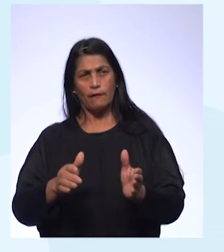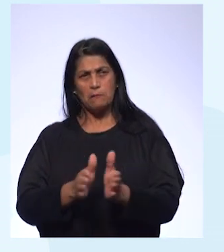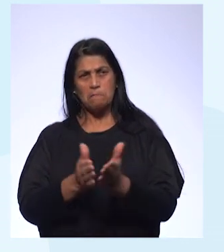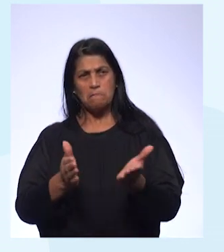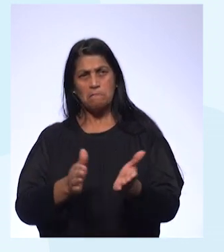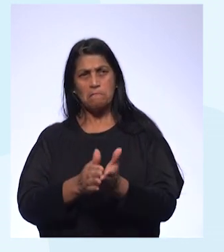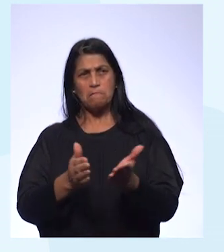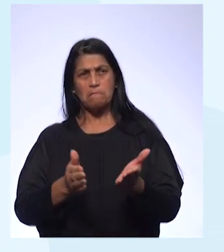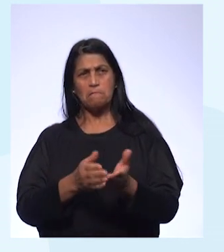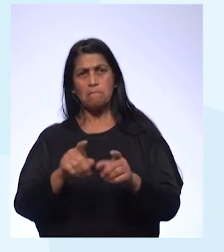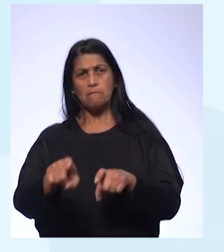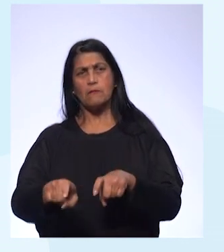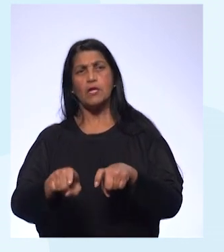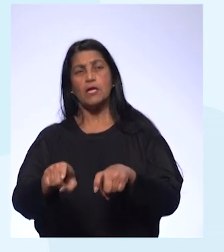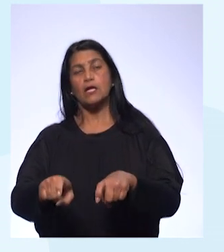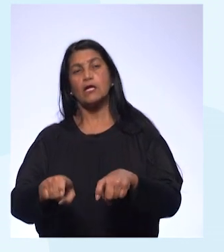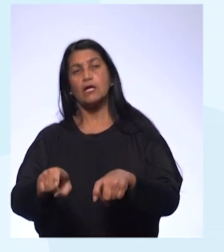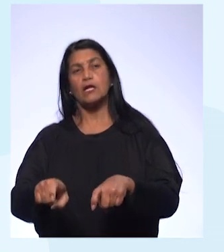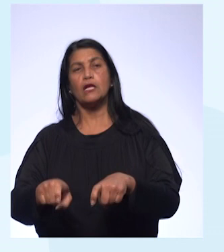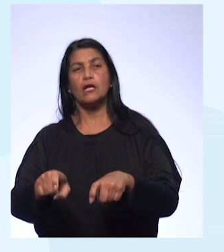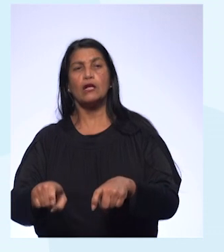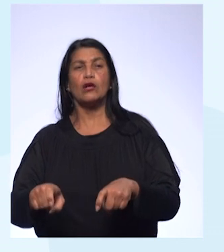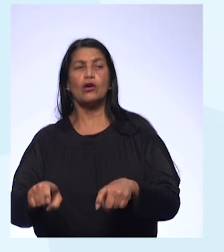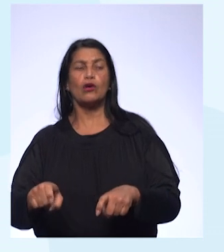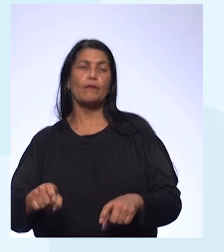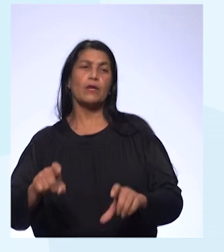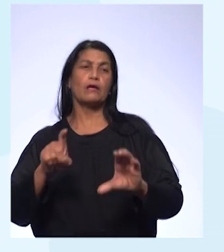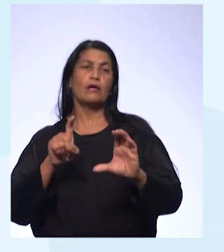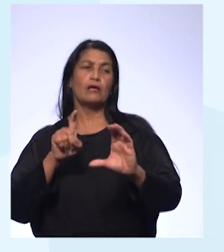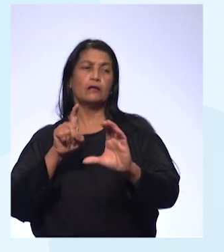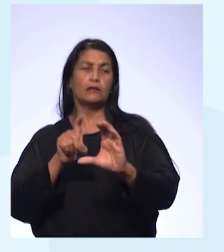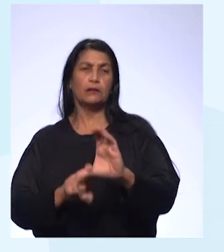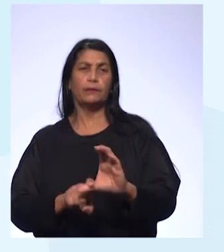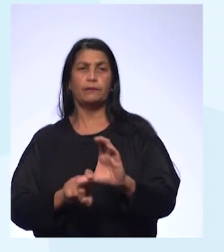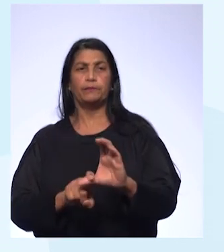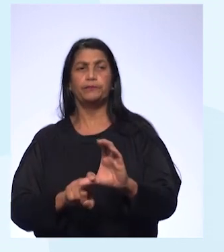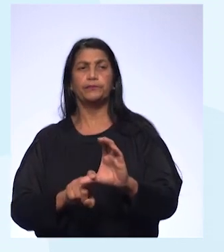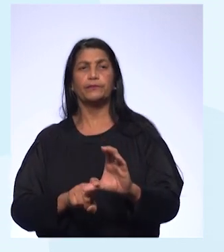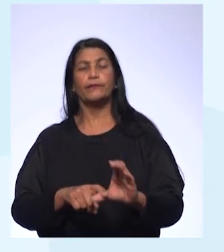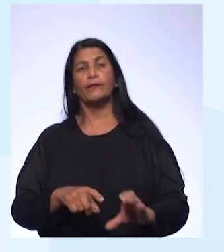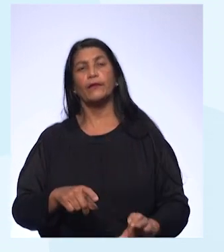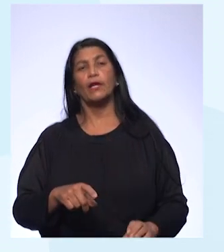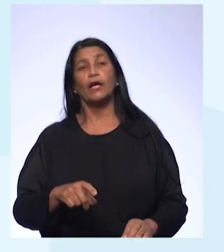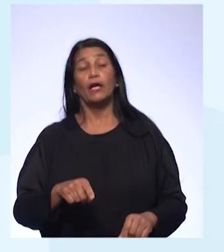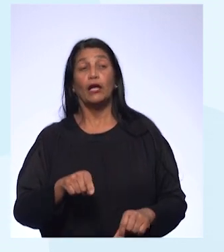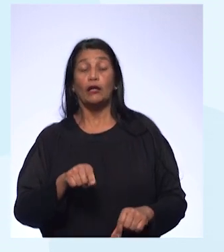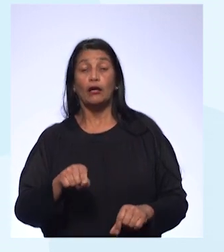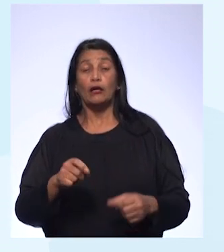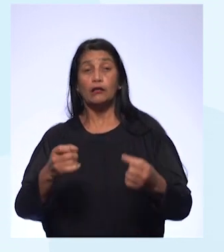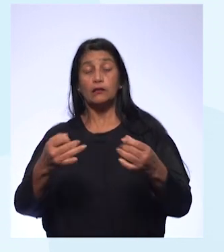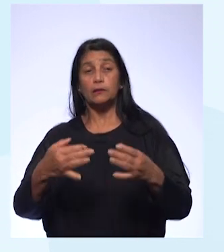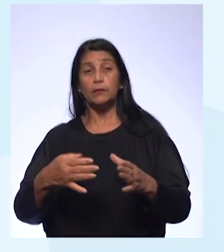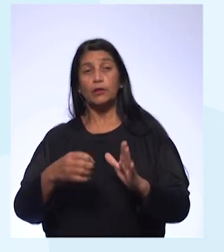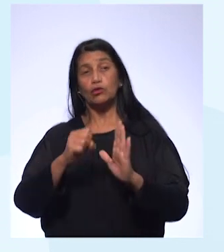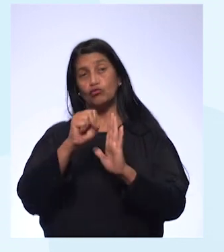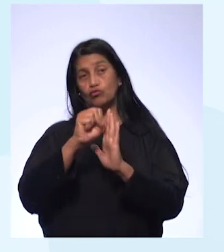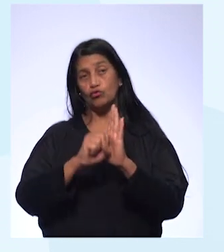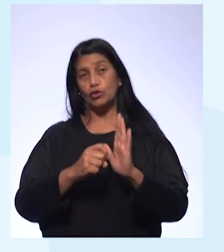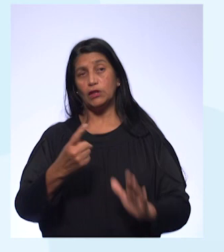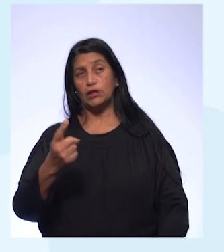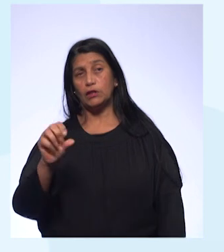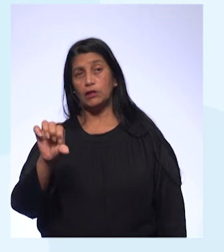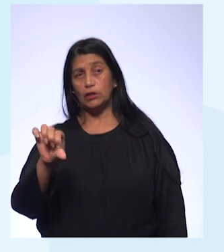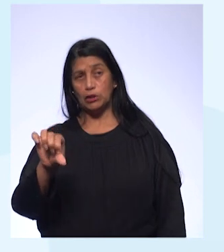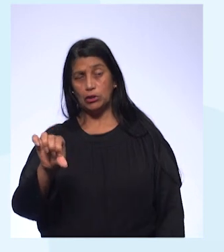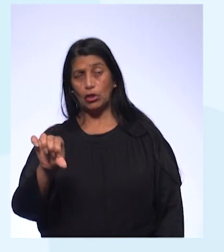dependência destas figuras da sociedade que possuíam os meios de produção. E ele disse que no século XIX, que é o tempo que ele